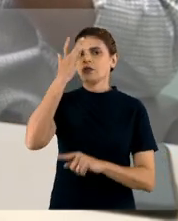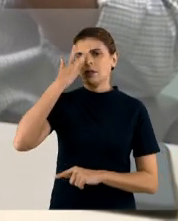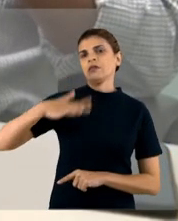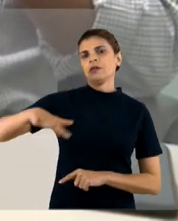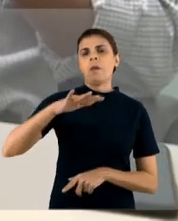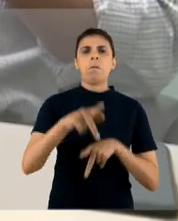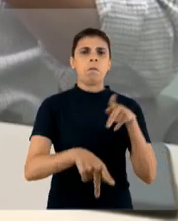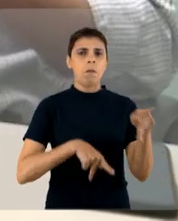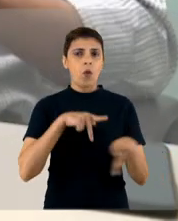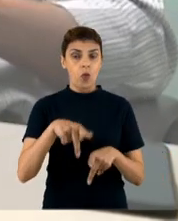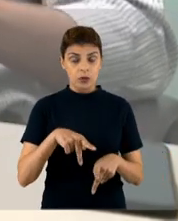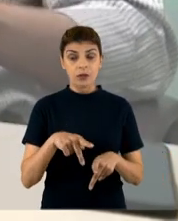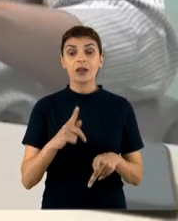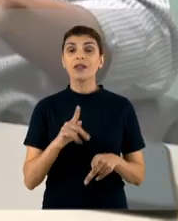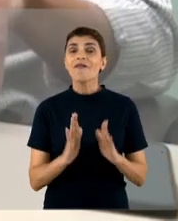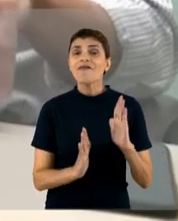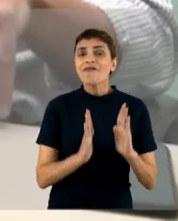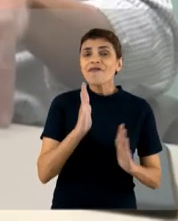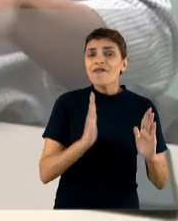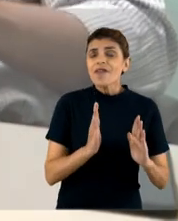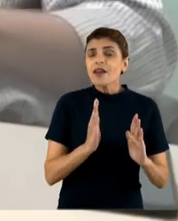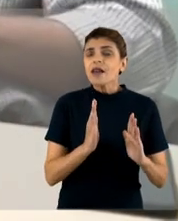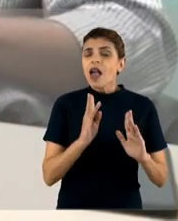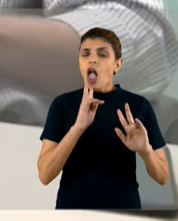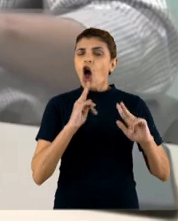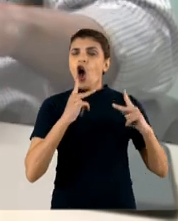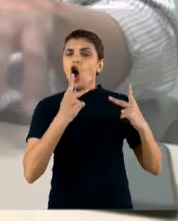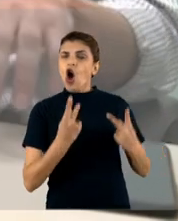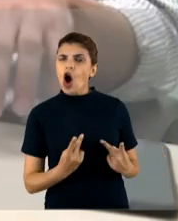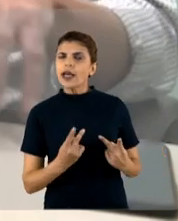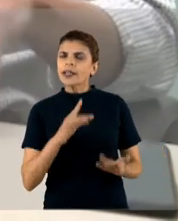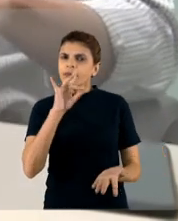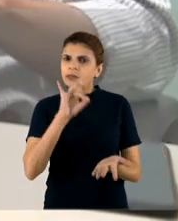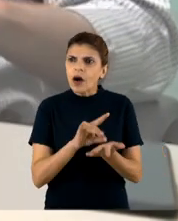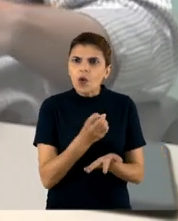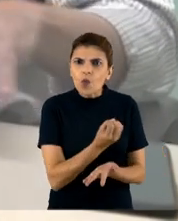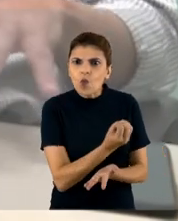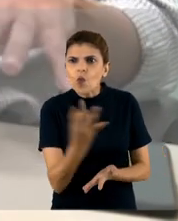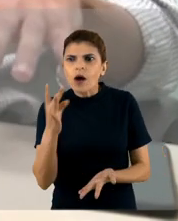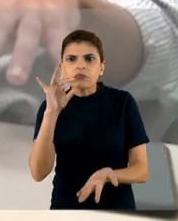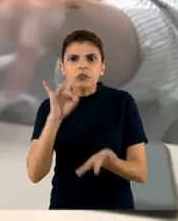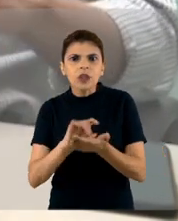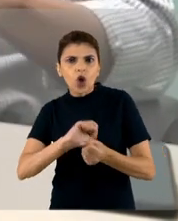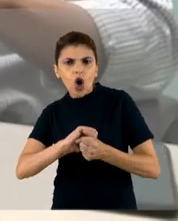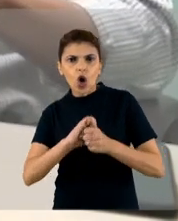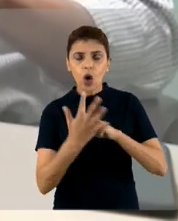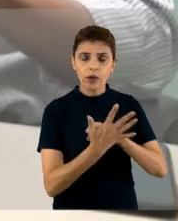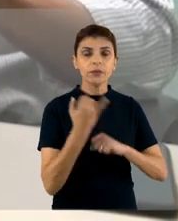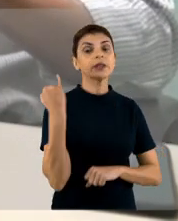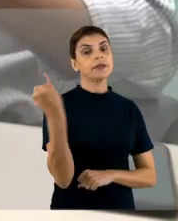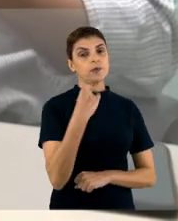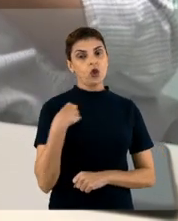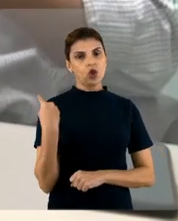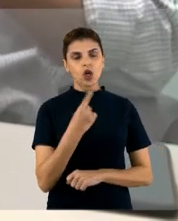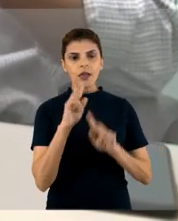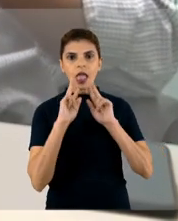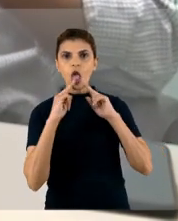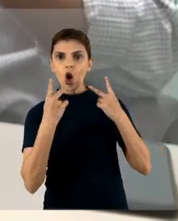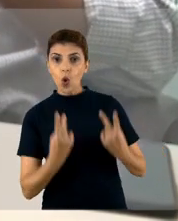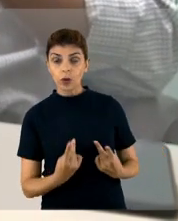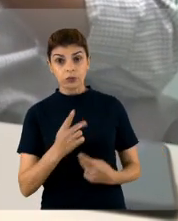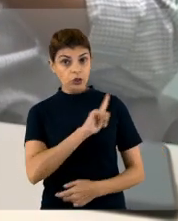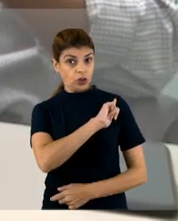população então é muito importante e a gente ainda tá em fase de reconhecer os reais números do coronavírus é muito importante para